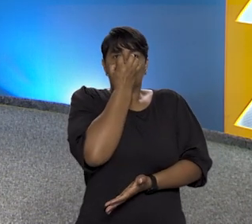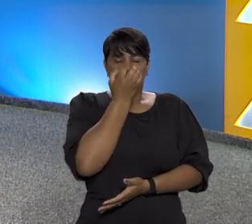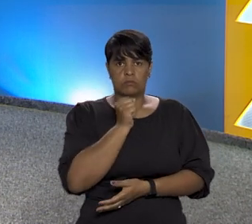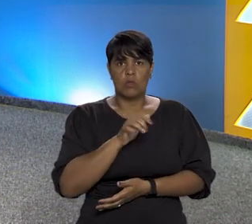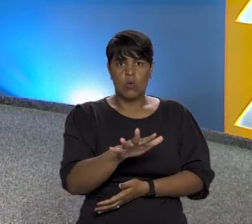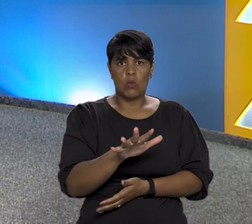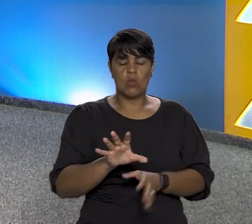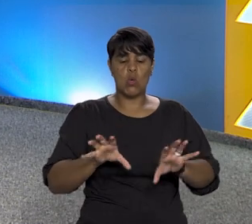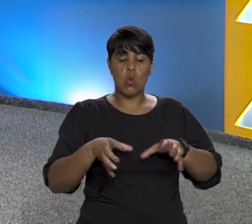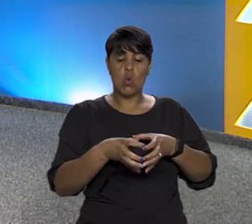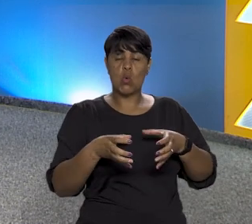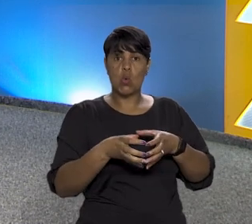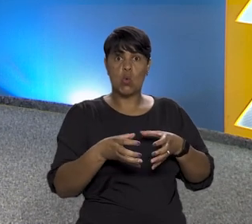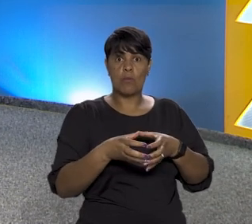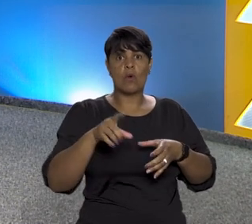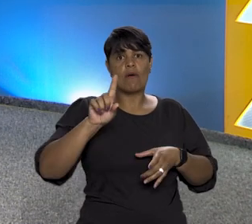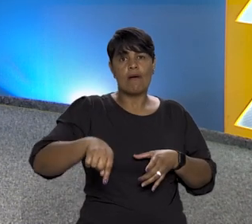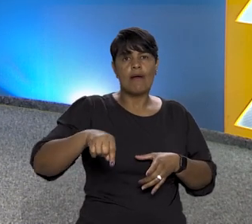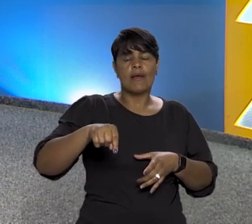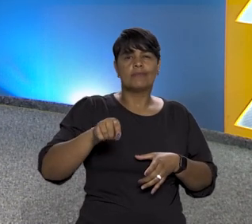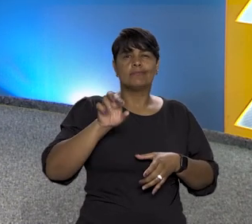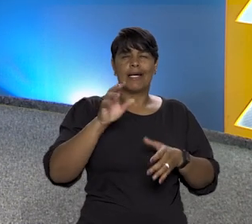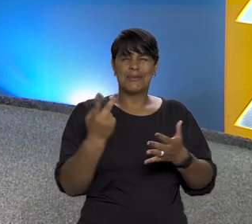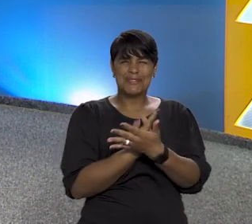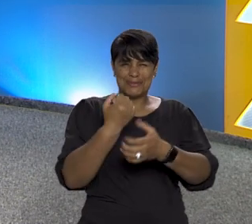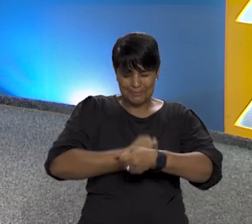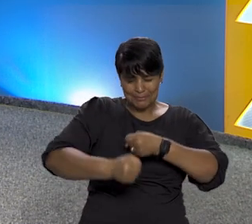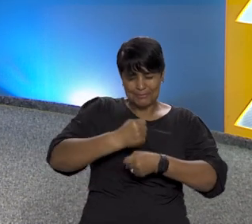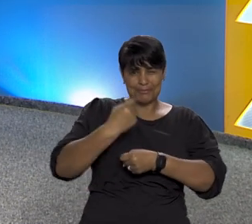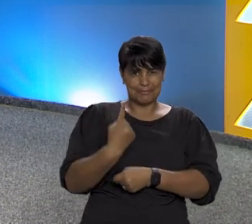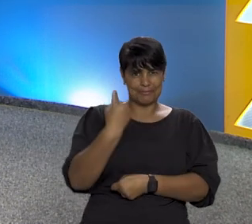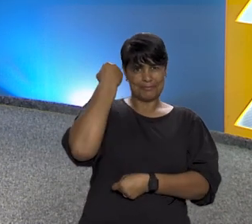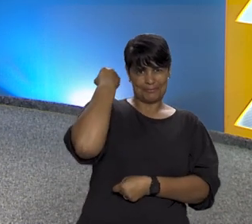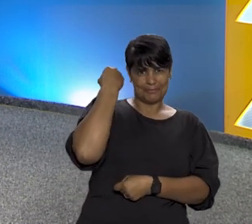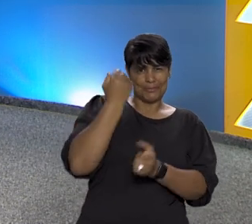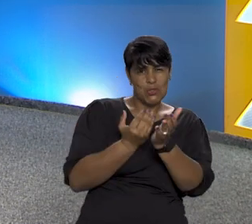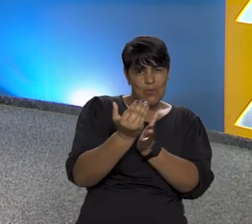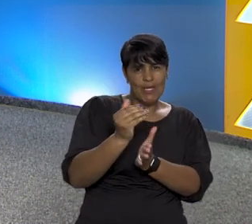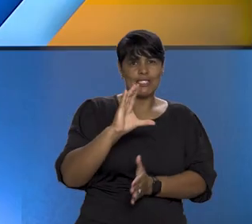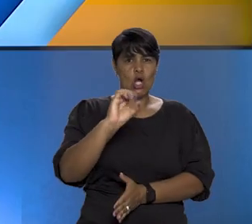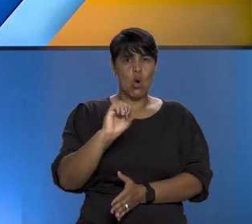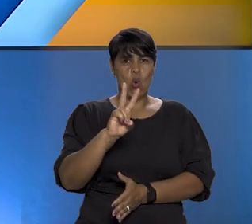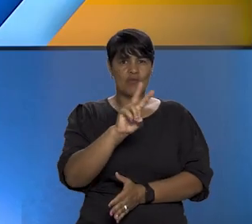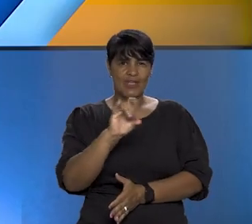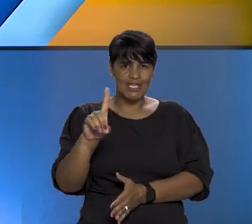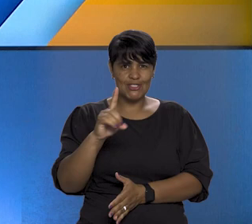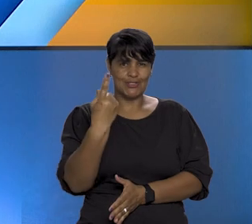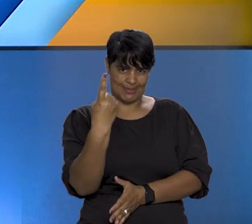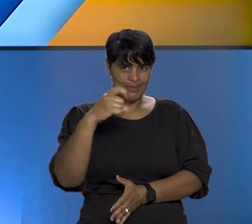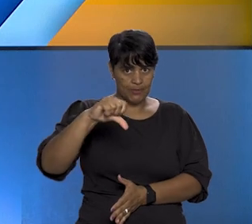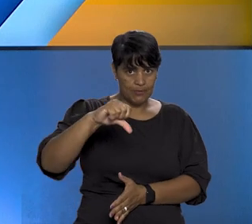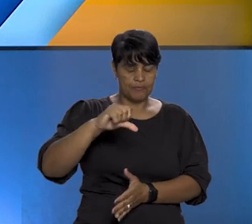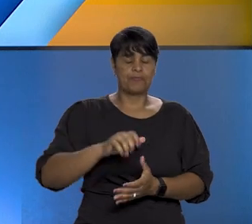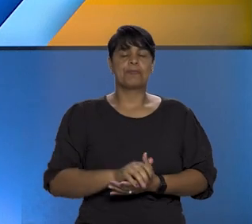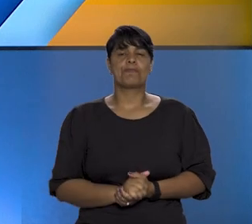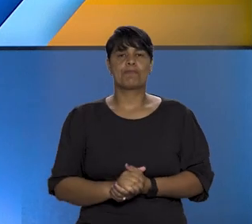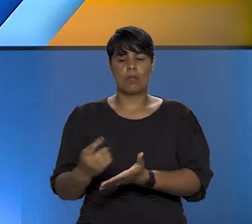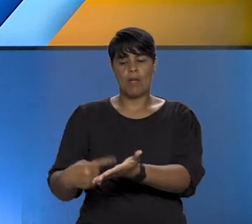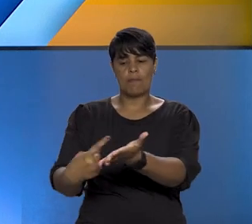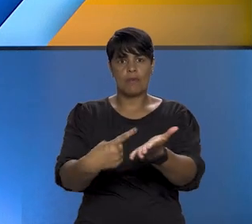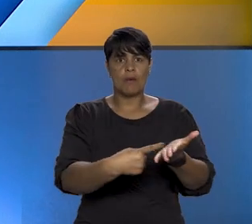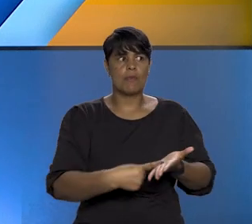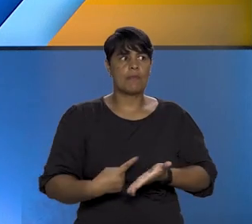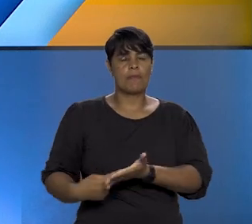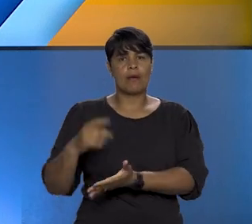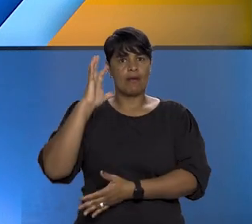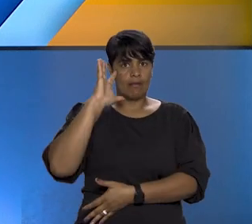consórcio Nordeste realizada no início da pandemia da covid-19 A decisão monocrática é do